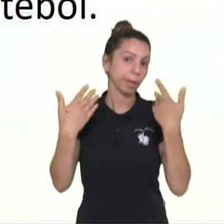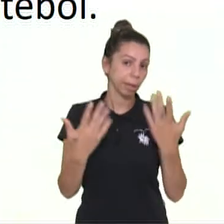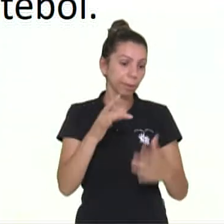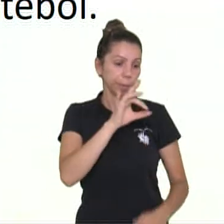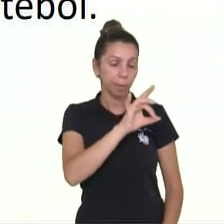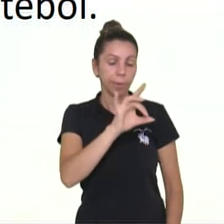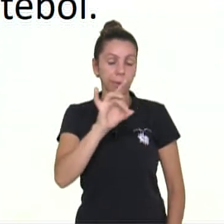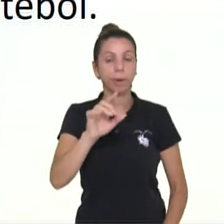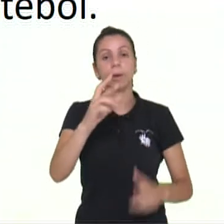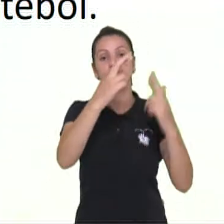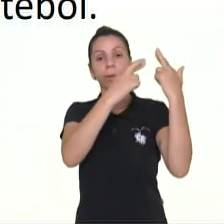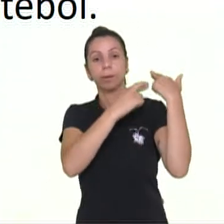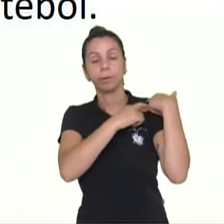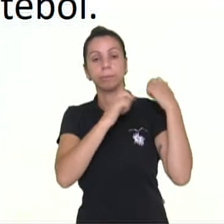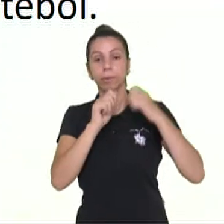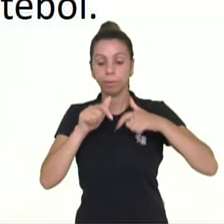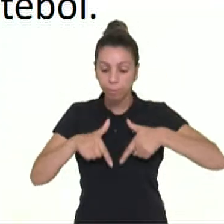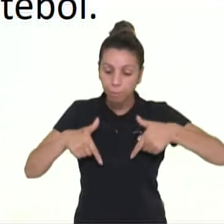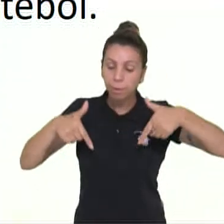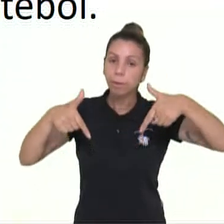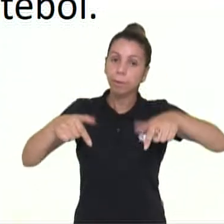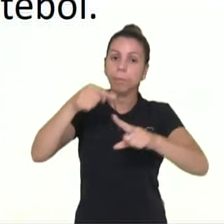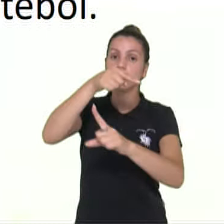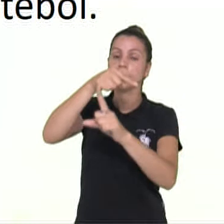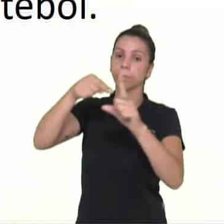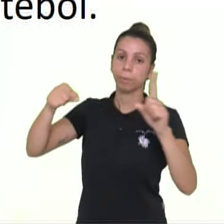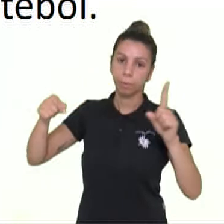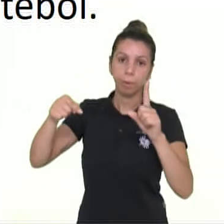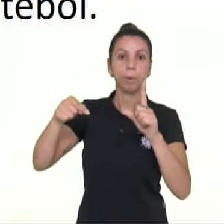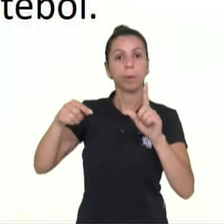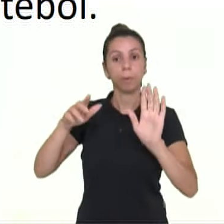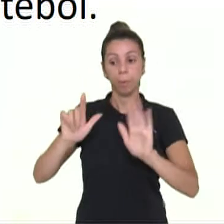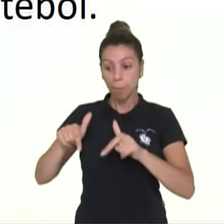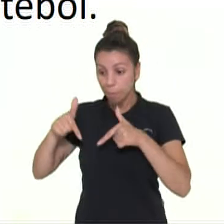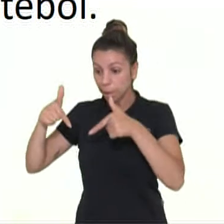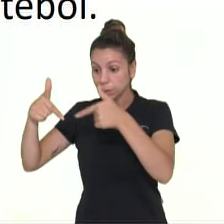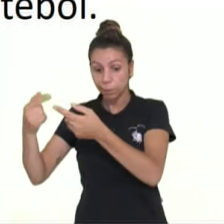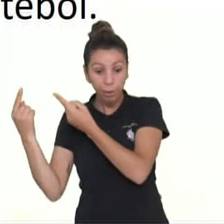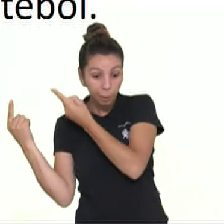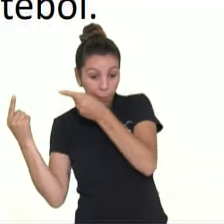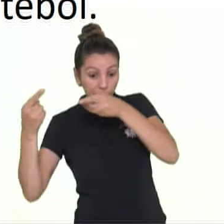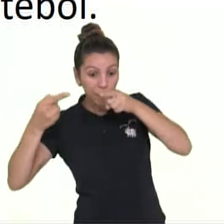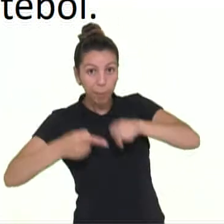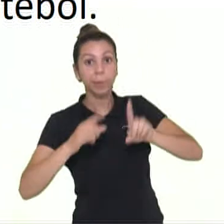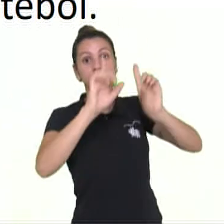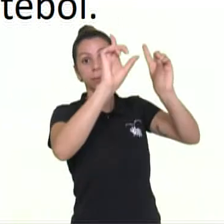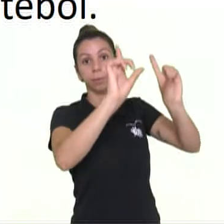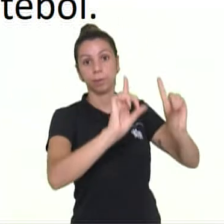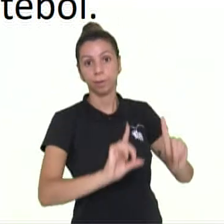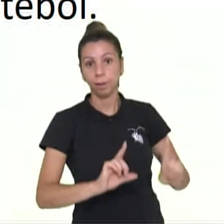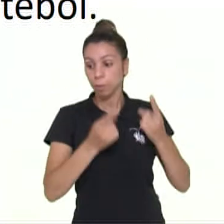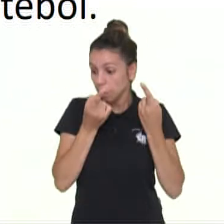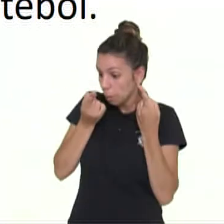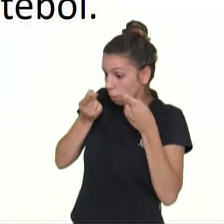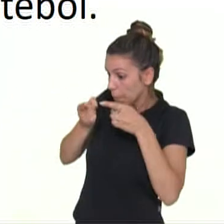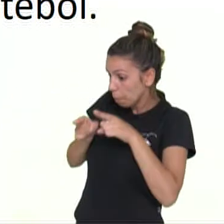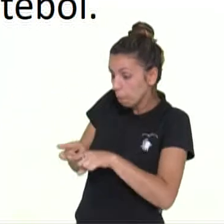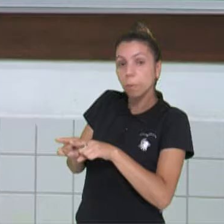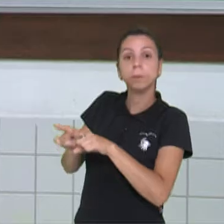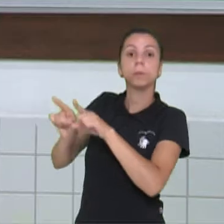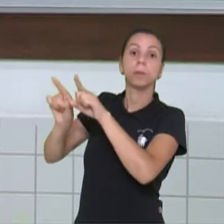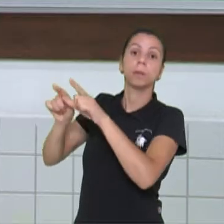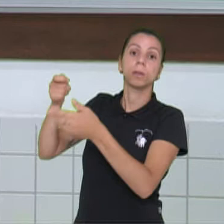cada regra, há uma ação para proibir uma ação que fere os direitos e os deveres. Então, todos nós